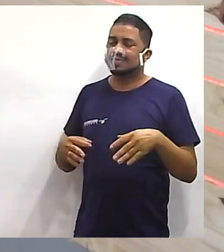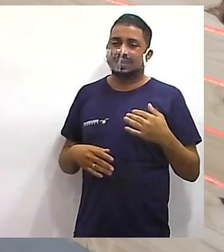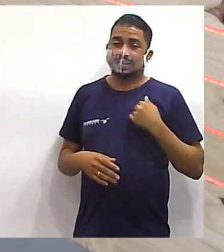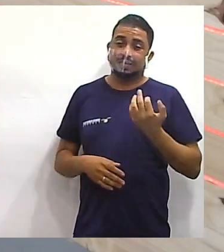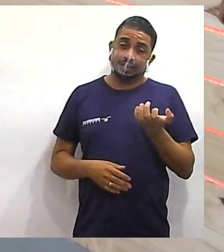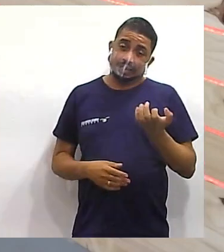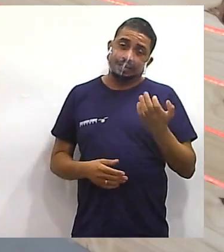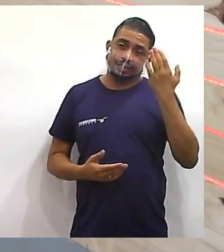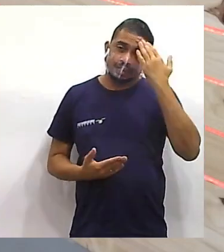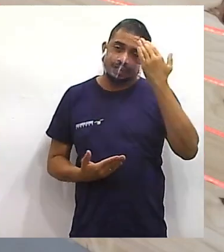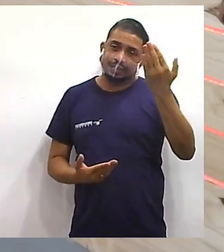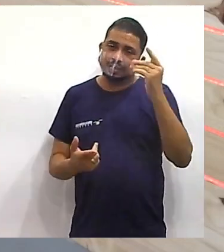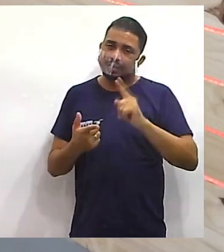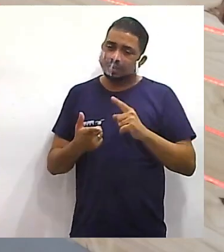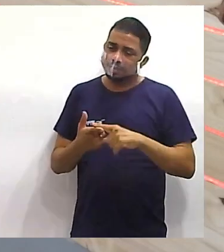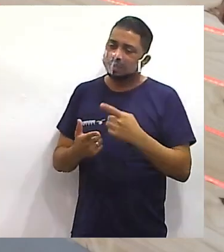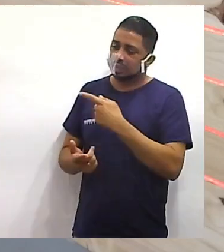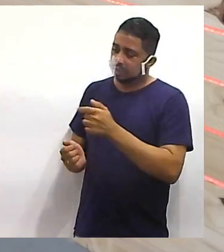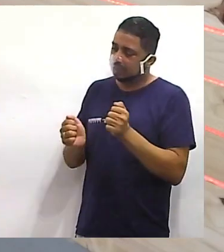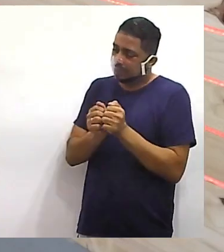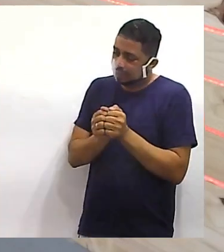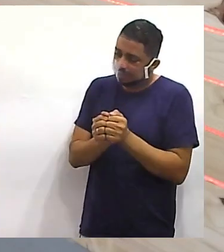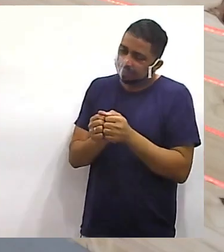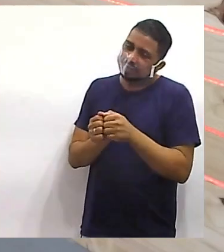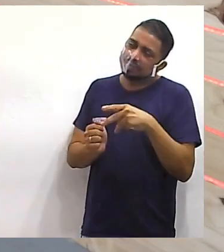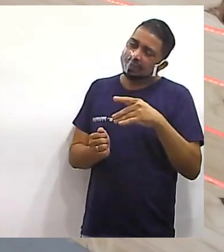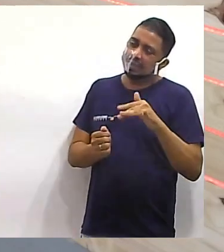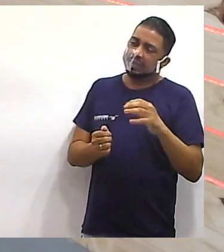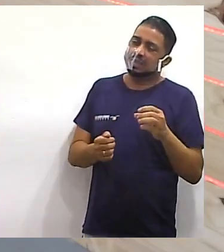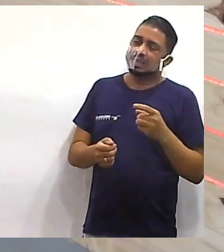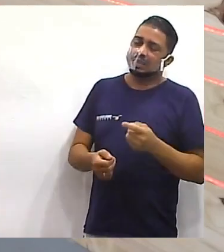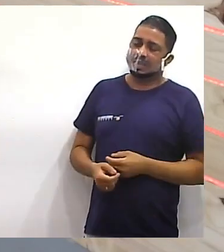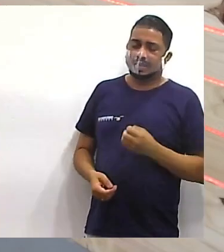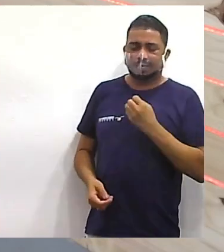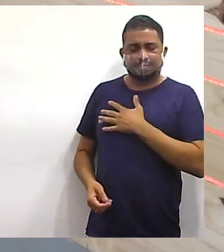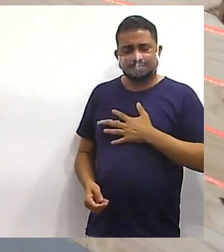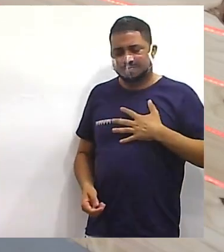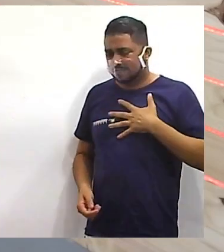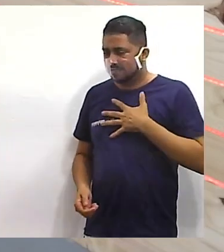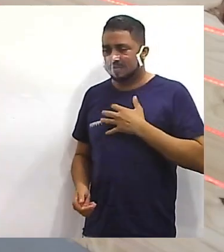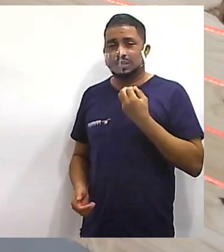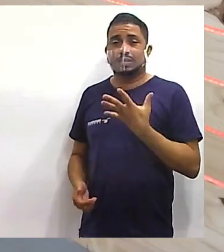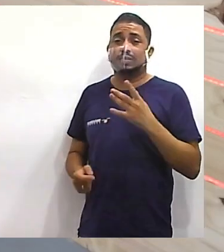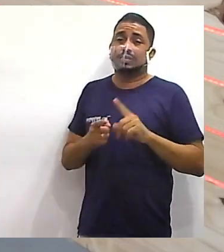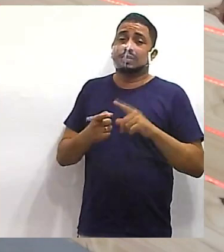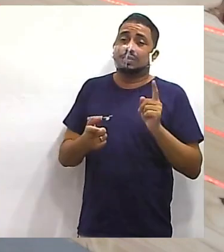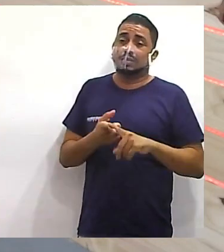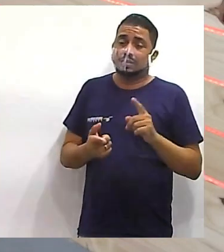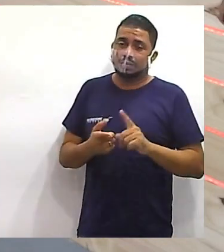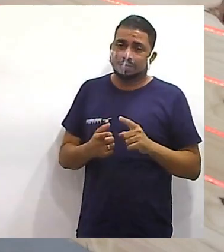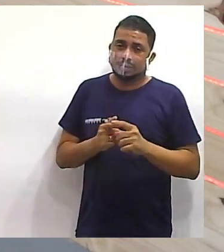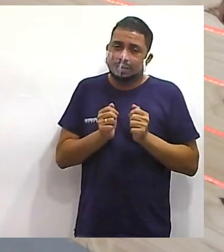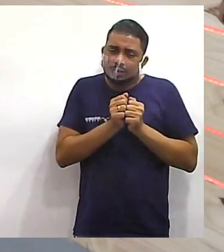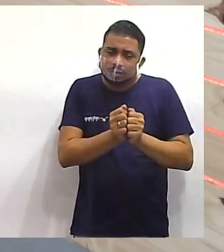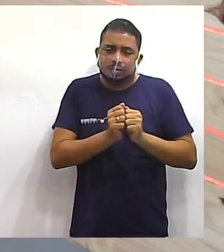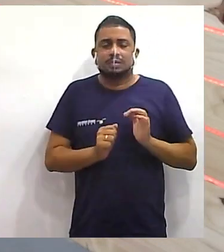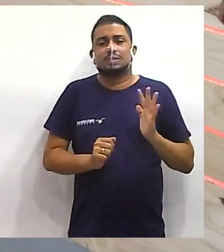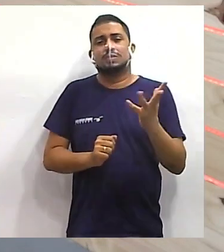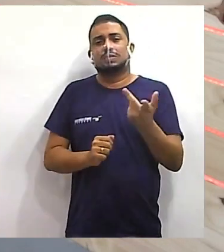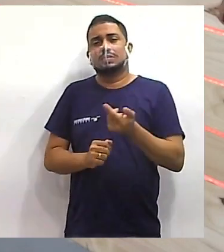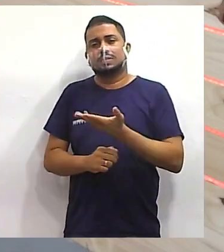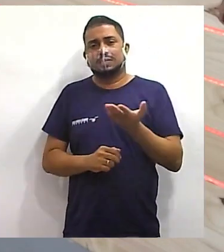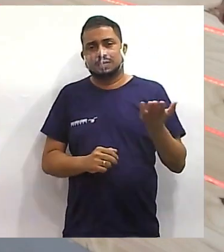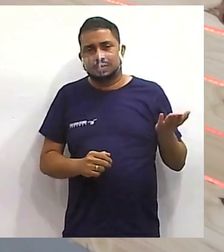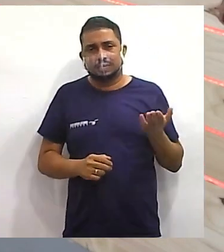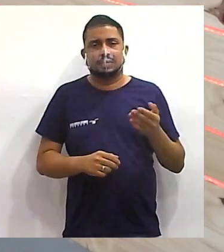vez agradecer a sua companhia, Renata, que é sempre muito agradável, né? Obrigada. E a companhia de todos vocês